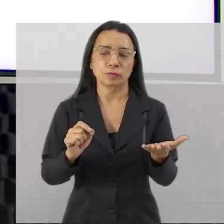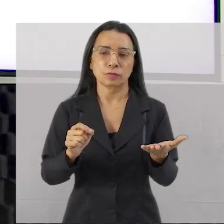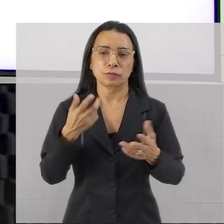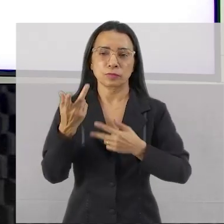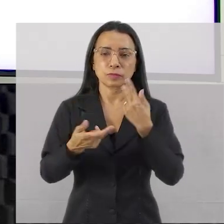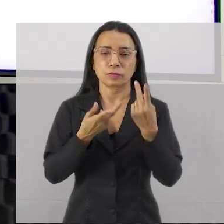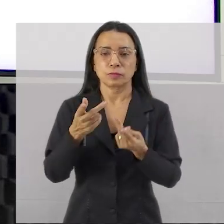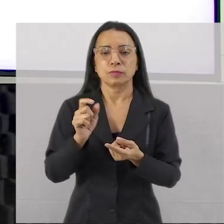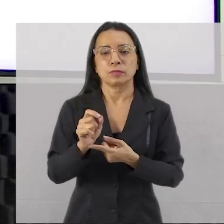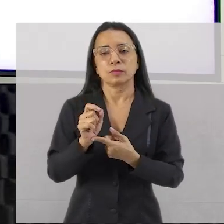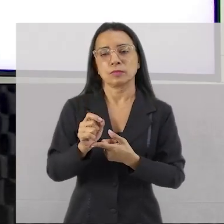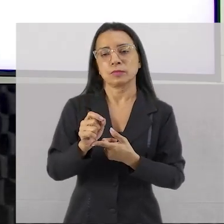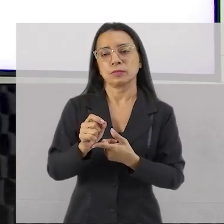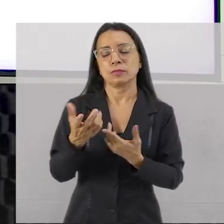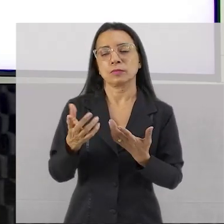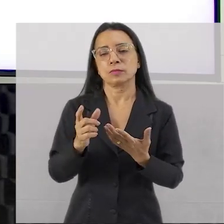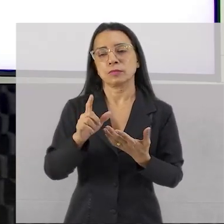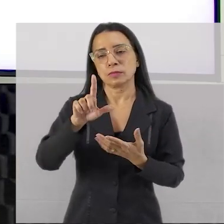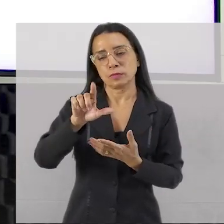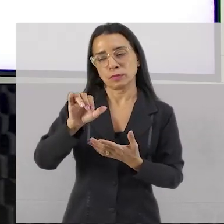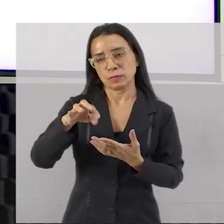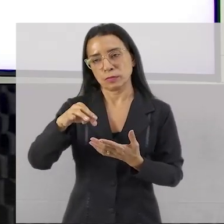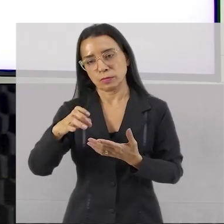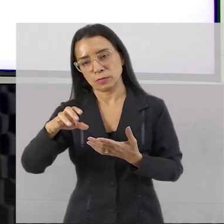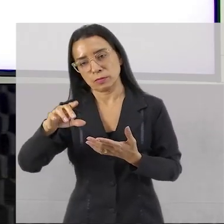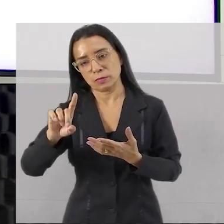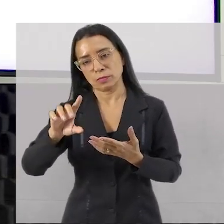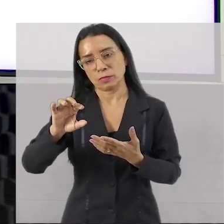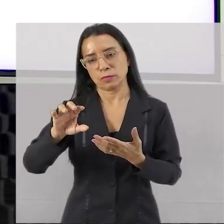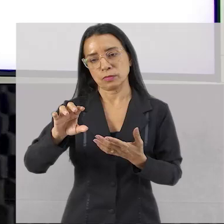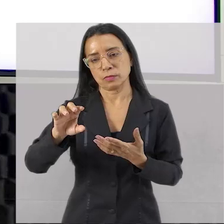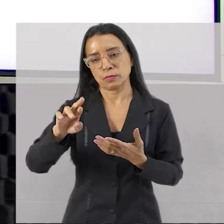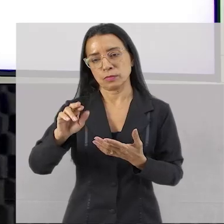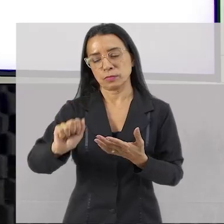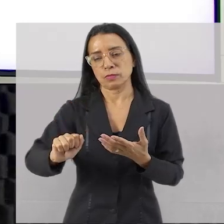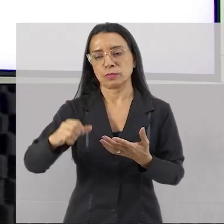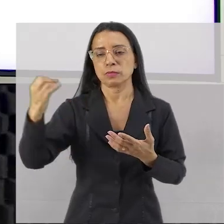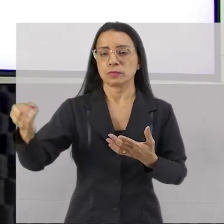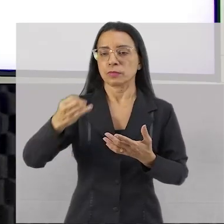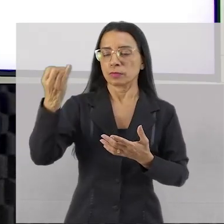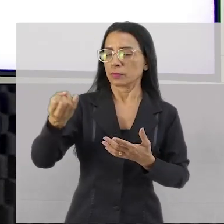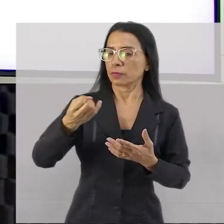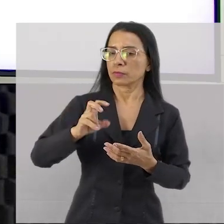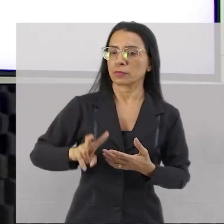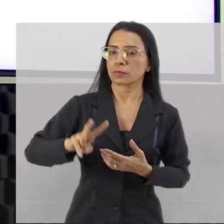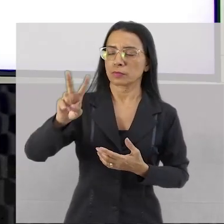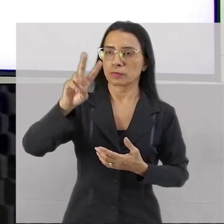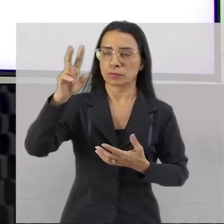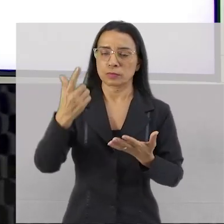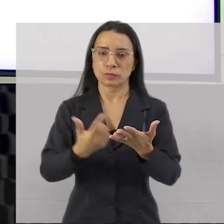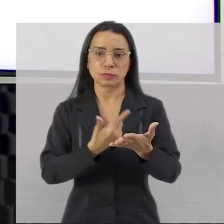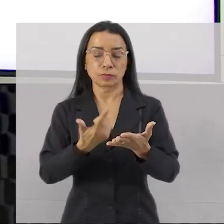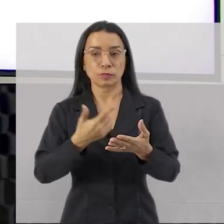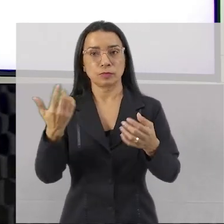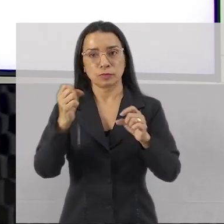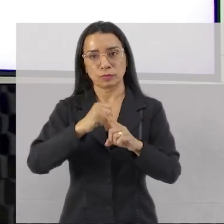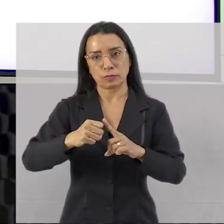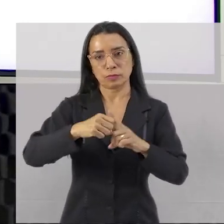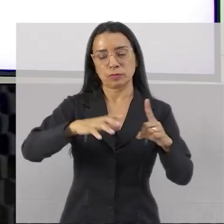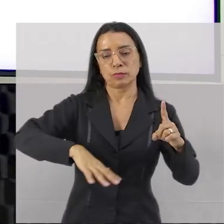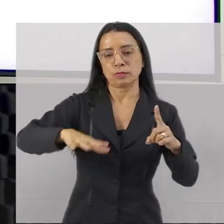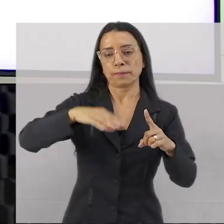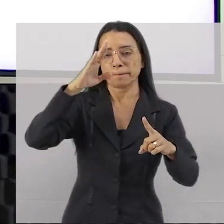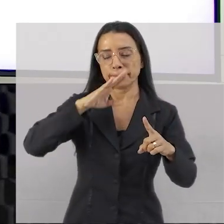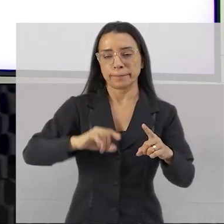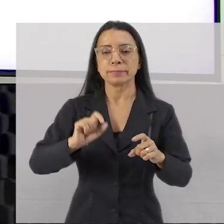está falando de quê? De literatura. Ele está dizendo, no fim, que é importante a valorização da literatura na sociedade brasileira para